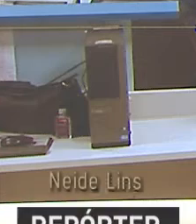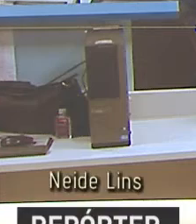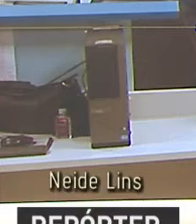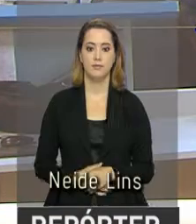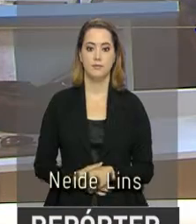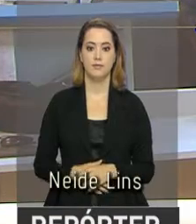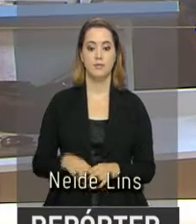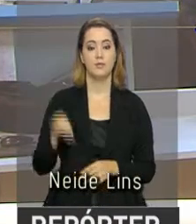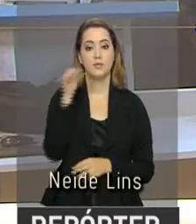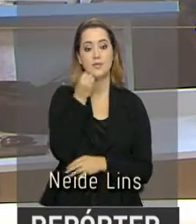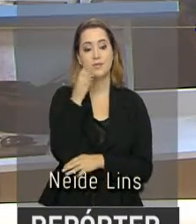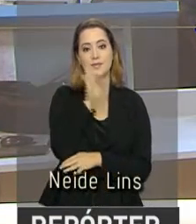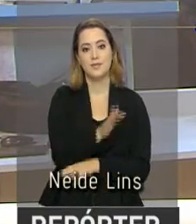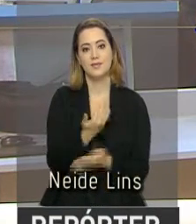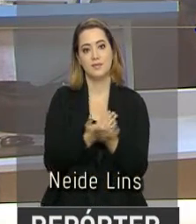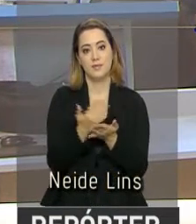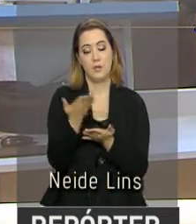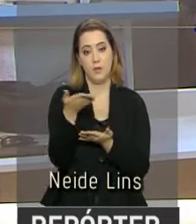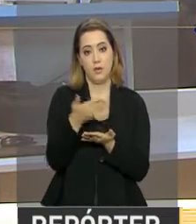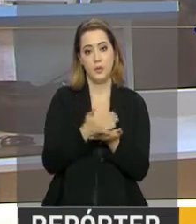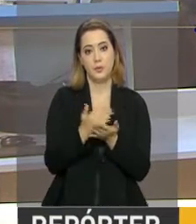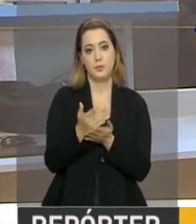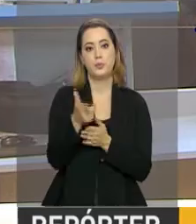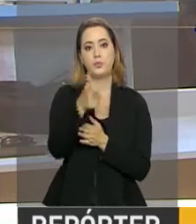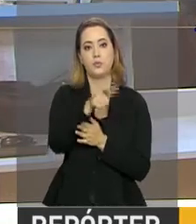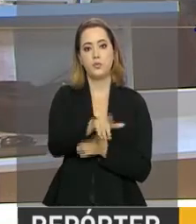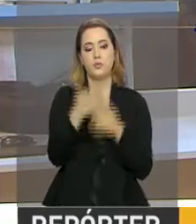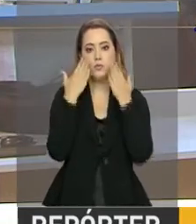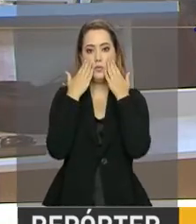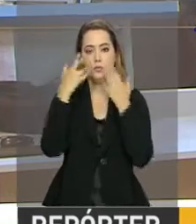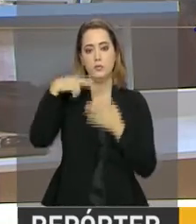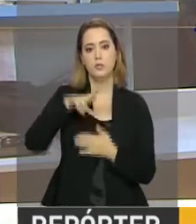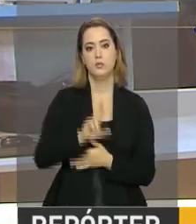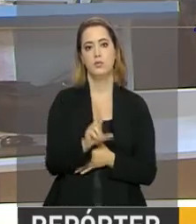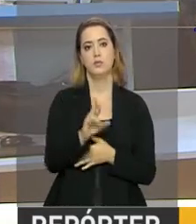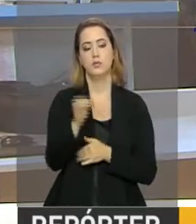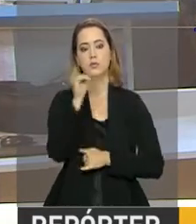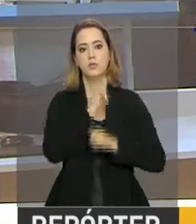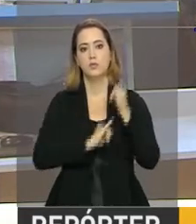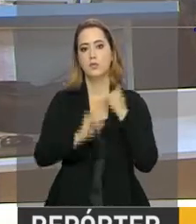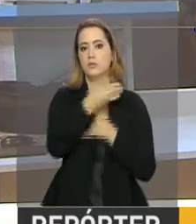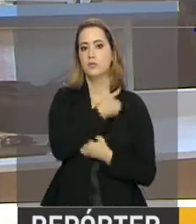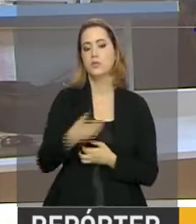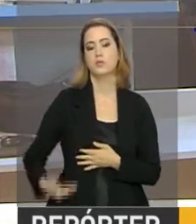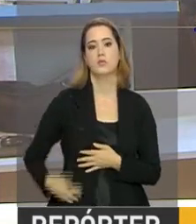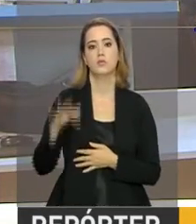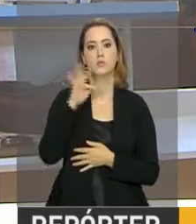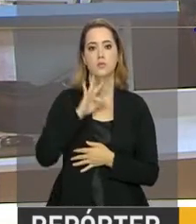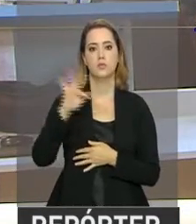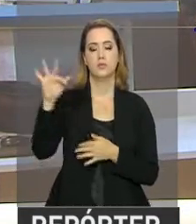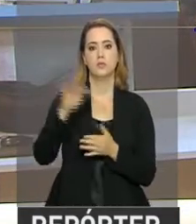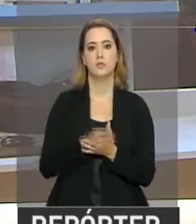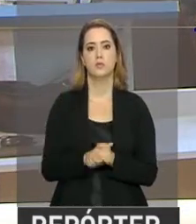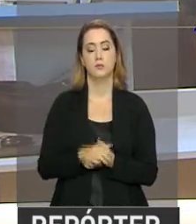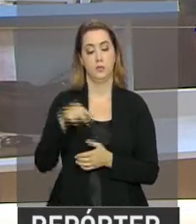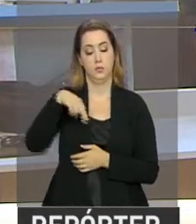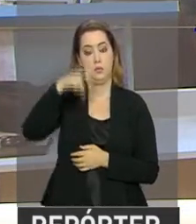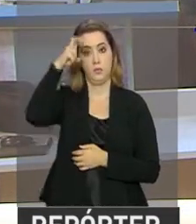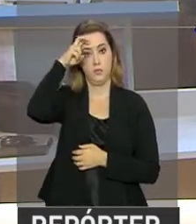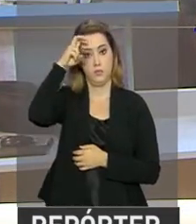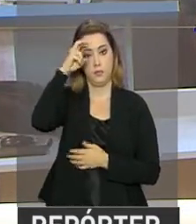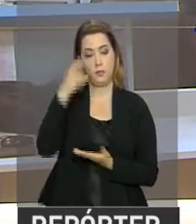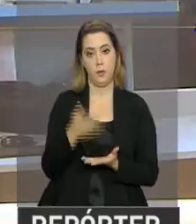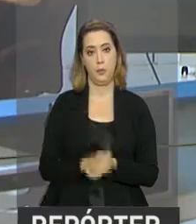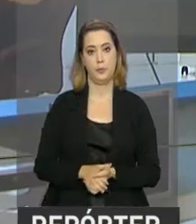lá uma boa tarde pra você começa agora mais uma edição do repórter nbr e as notícias do governo federal desta